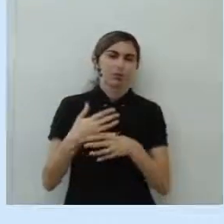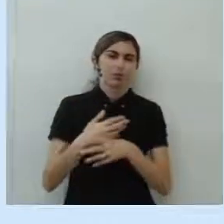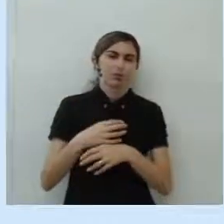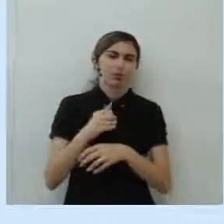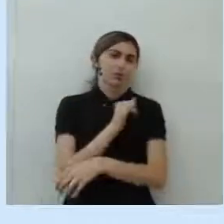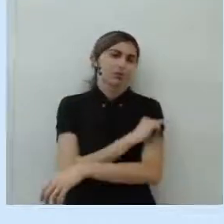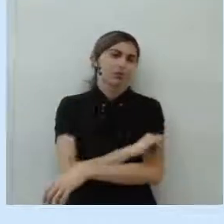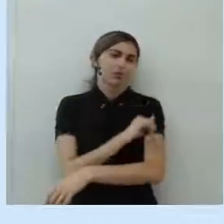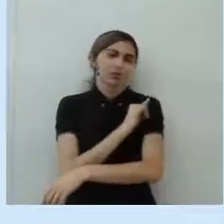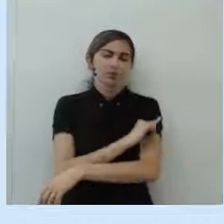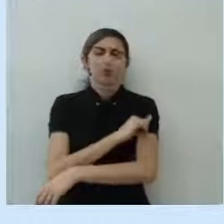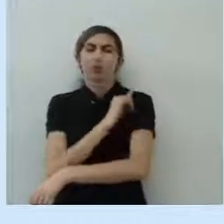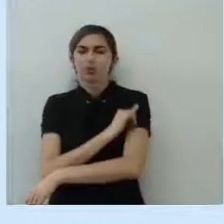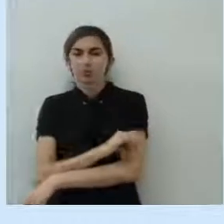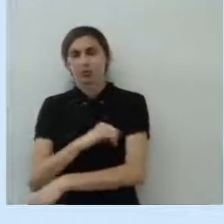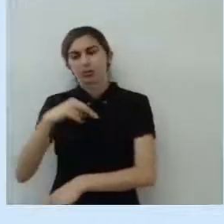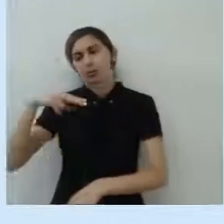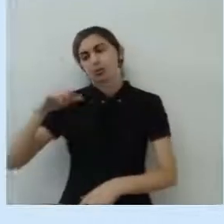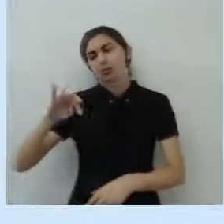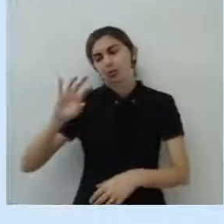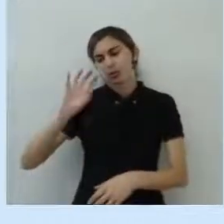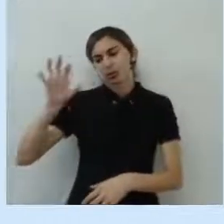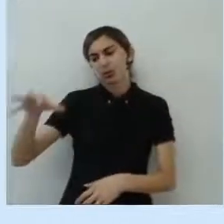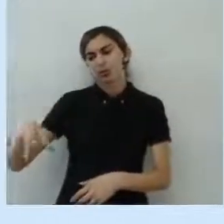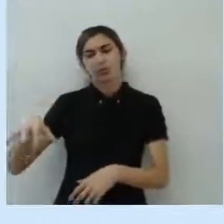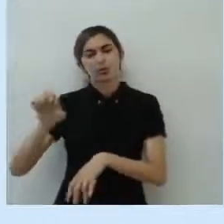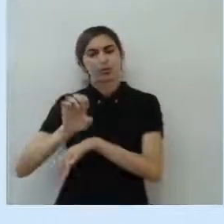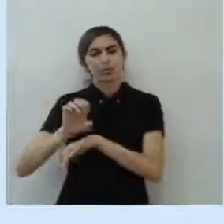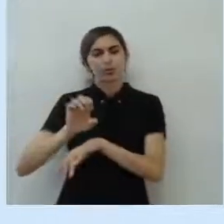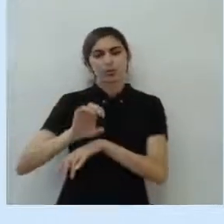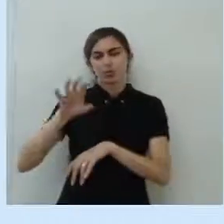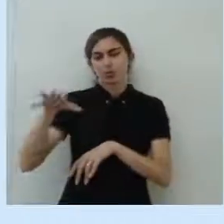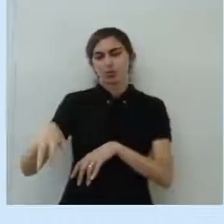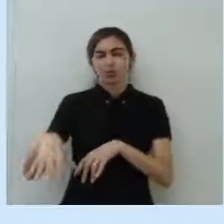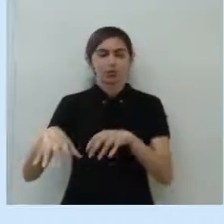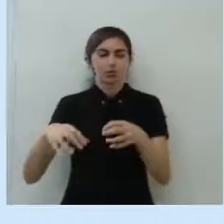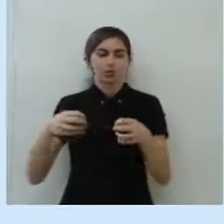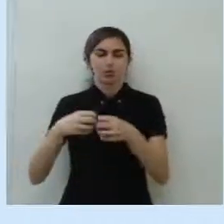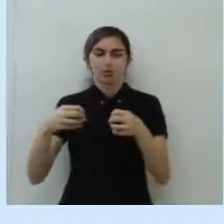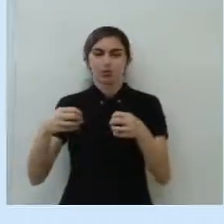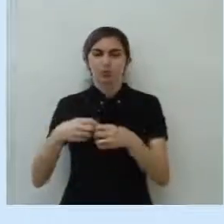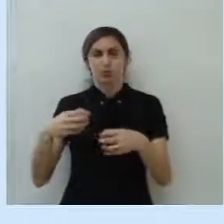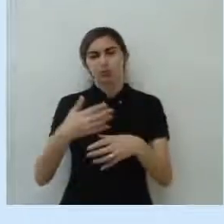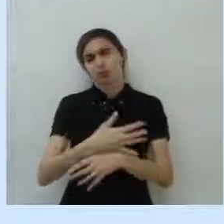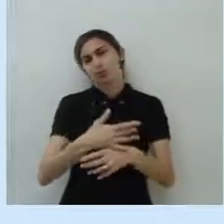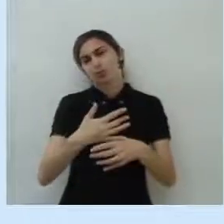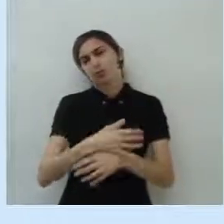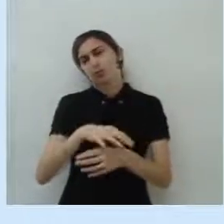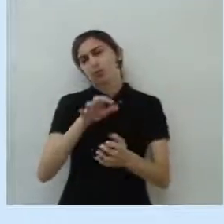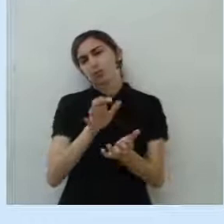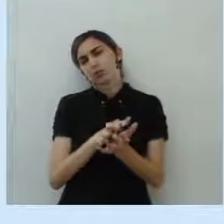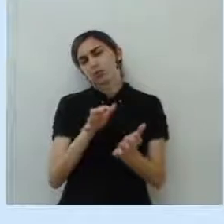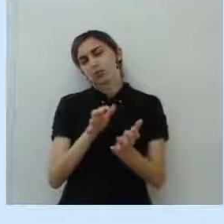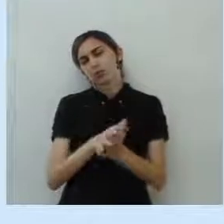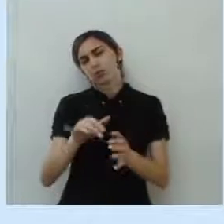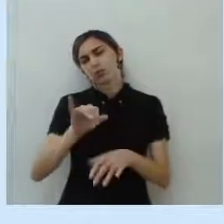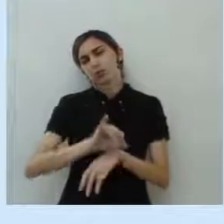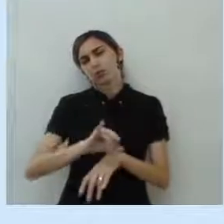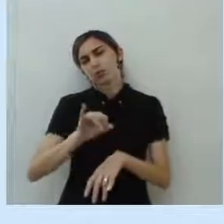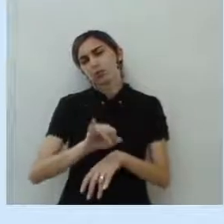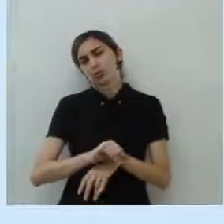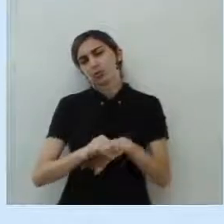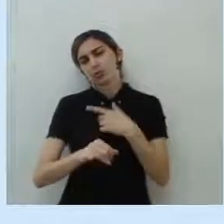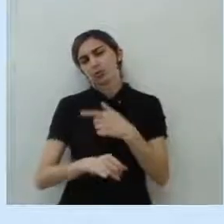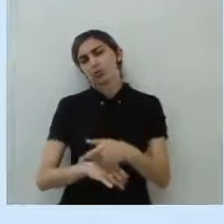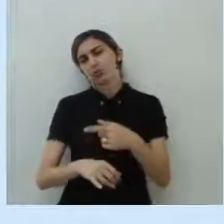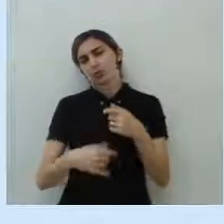de Janeiro. Niterói fica, claro, no estado do Rio de Janeiro, ao lado da cidade Rio de Janeiro, capital. Ele